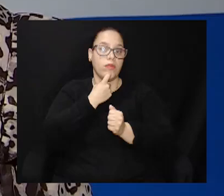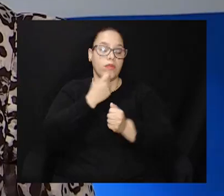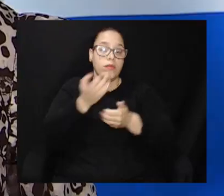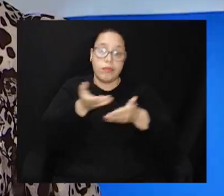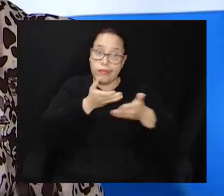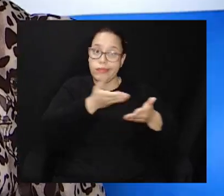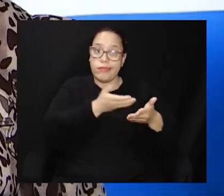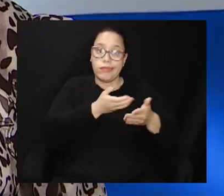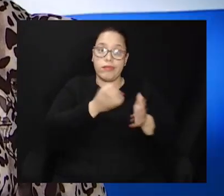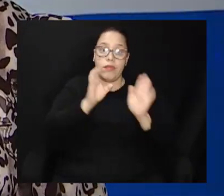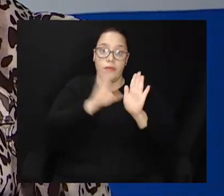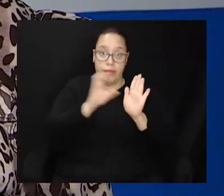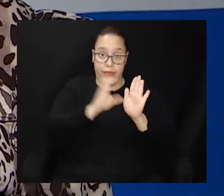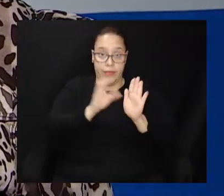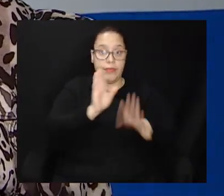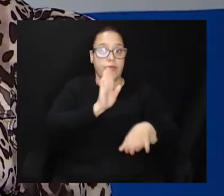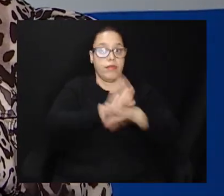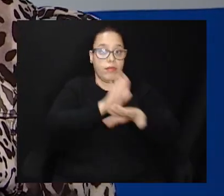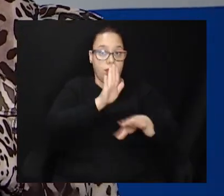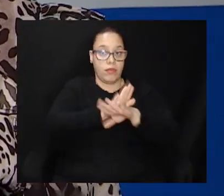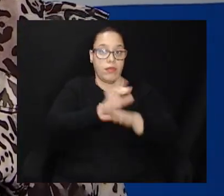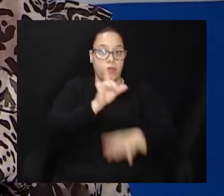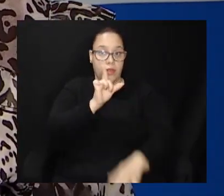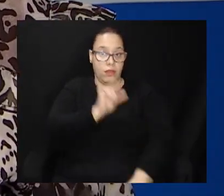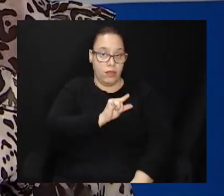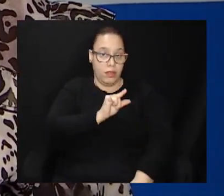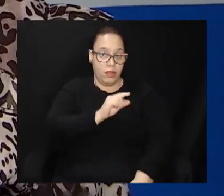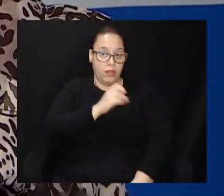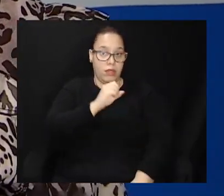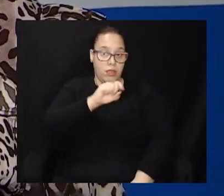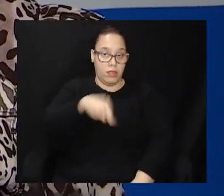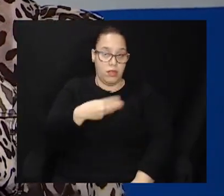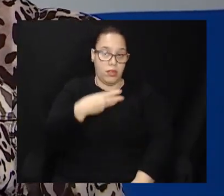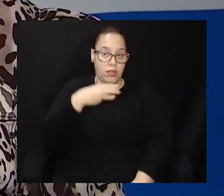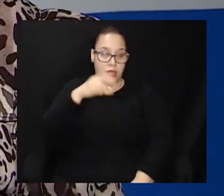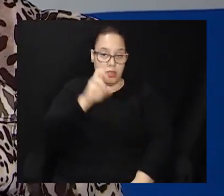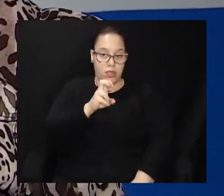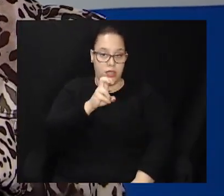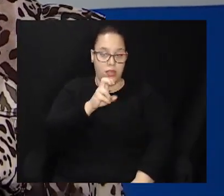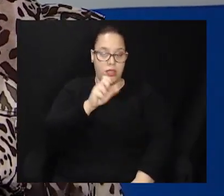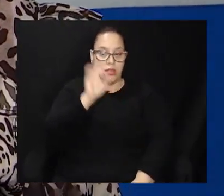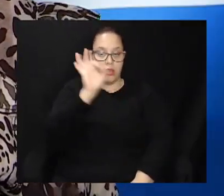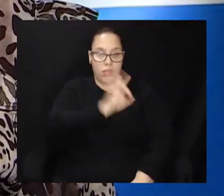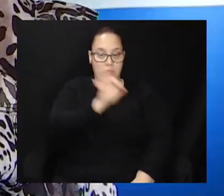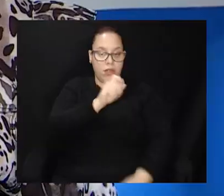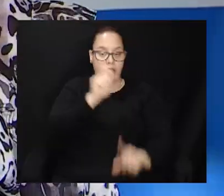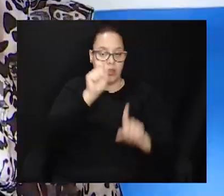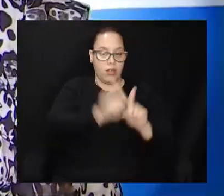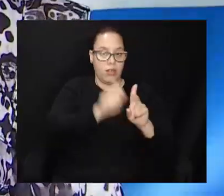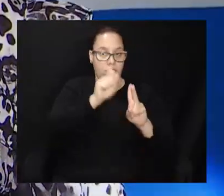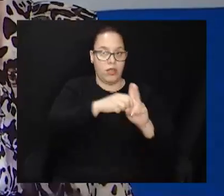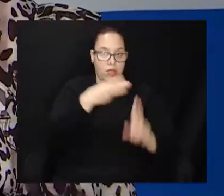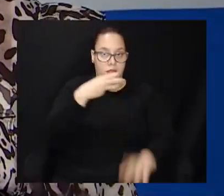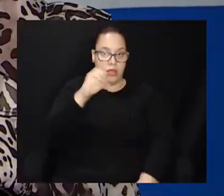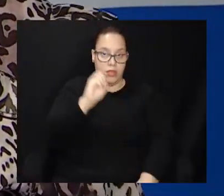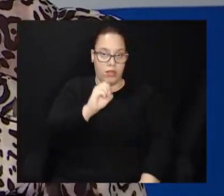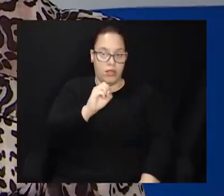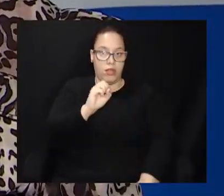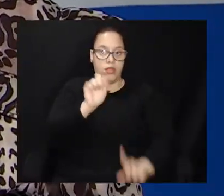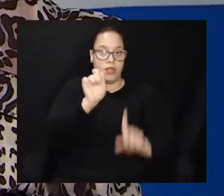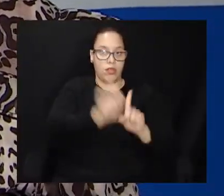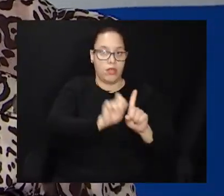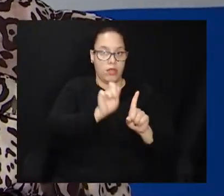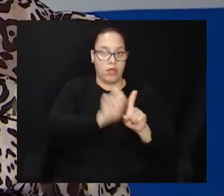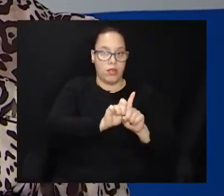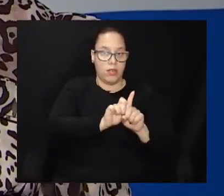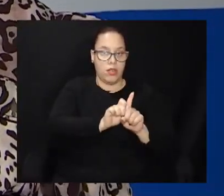crédito a juros baixíssimos, é 0,35% ao mês, com parcelamento de até 30 meses, né? Carência de até